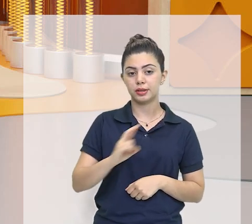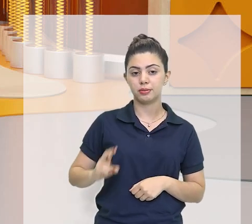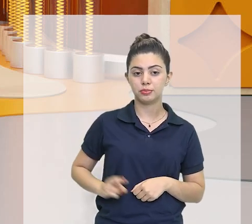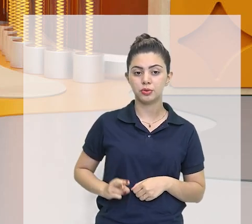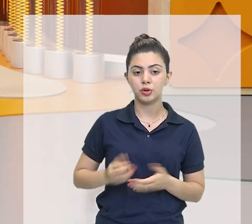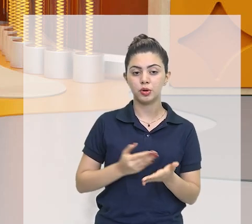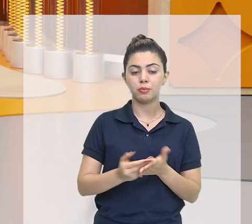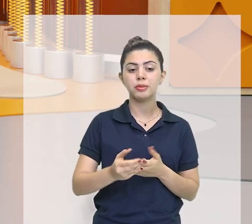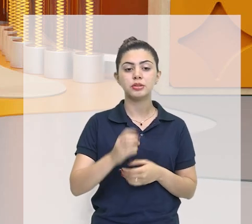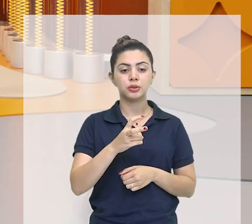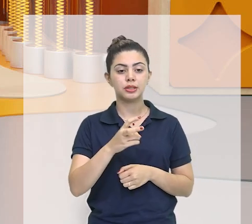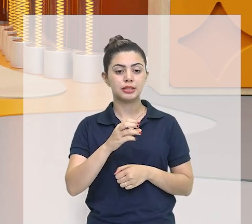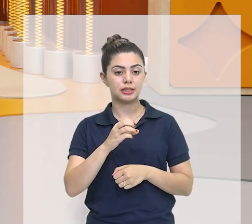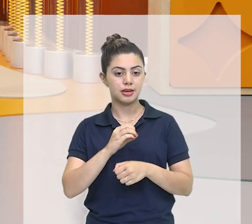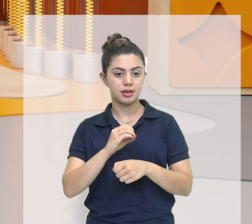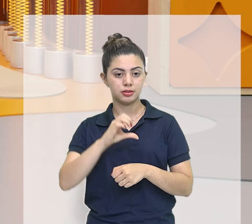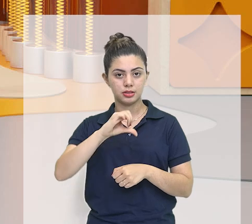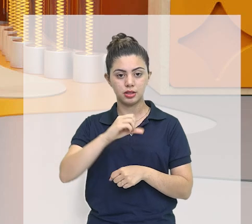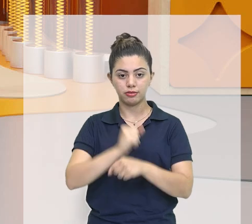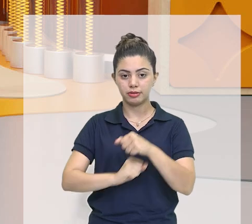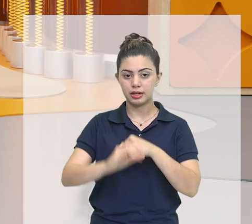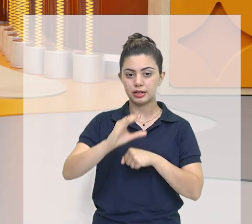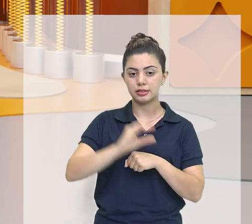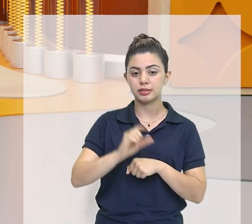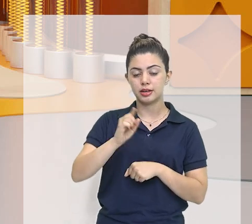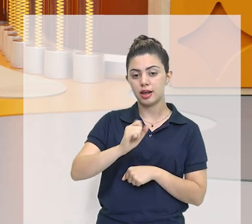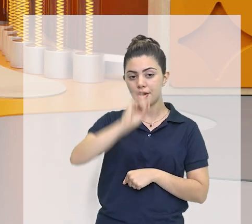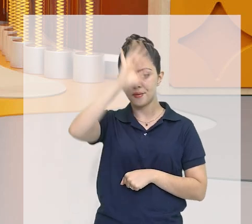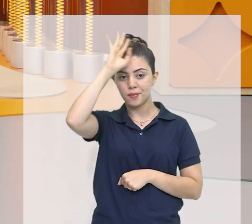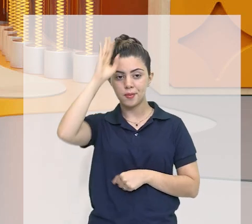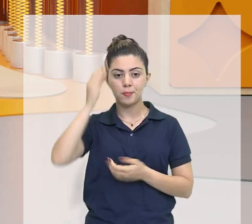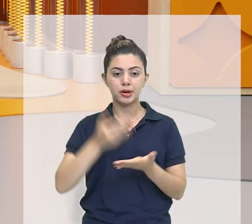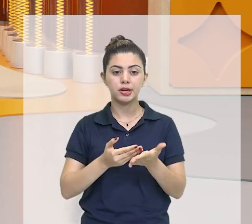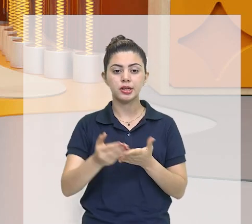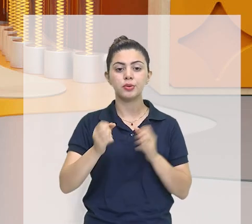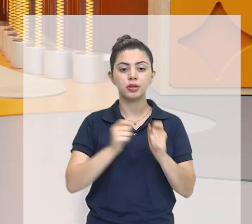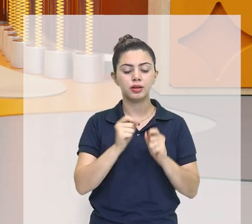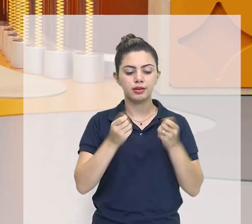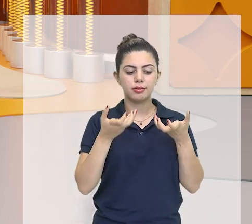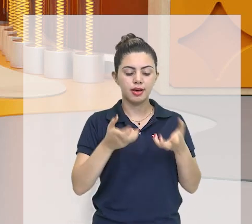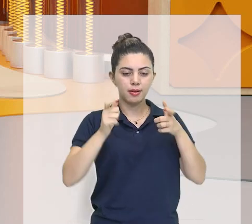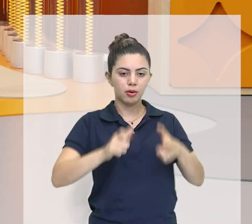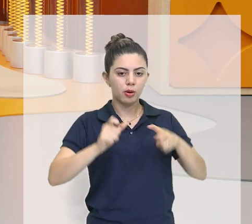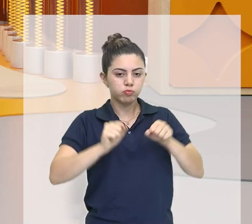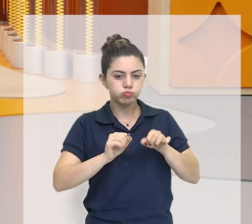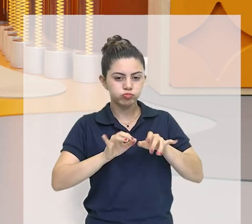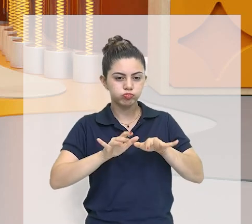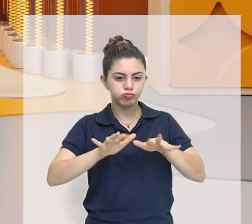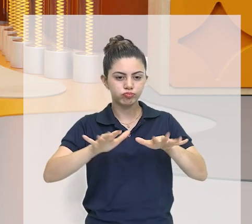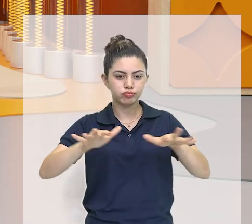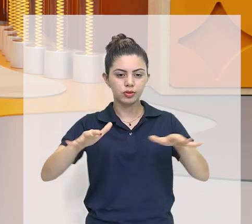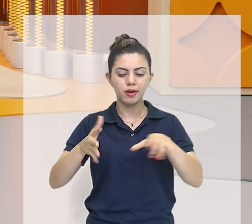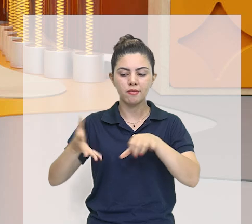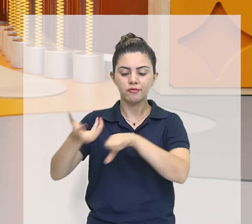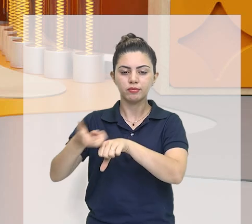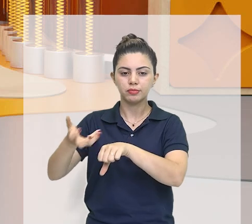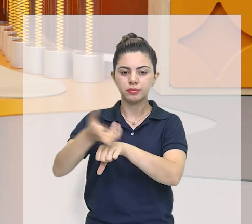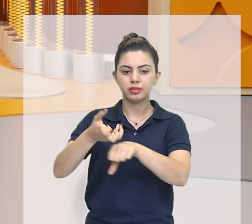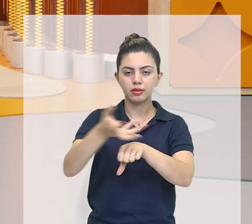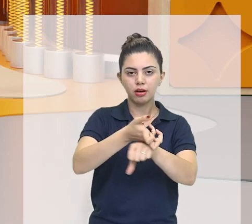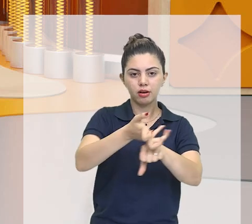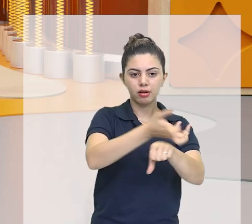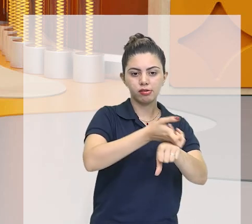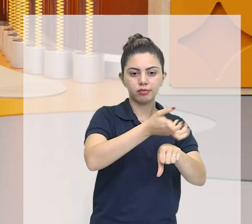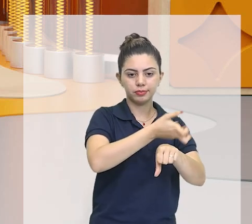de 509 a.C., Roma inicia uma fase de expansão que leva à conquista de